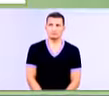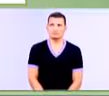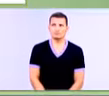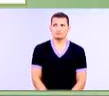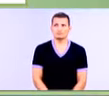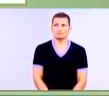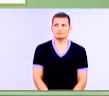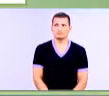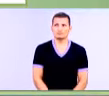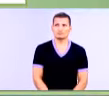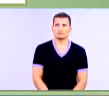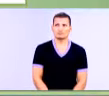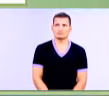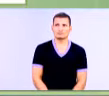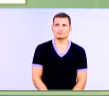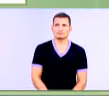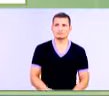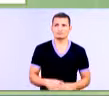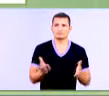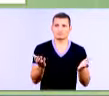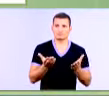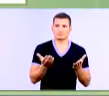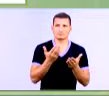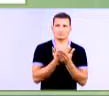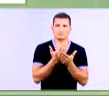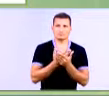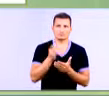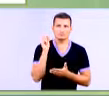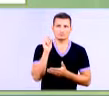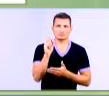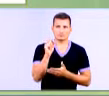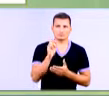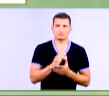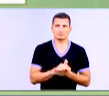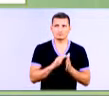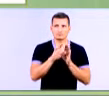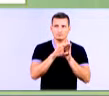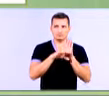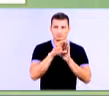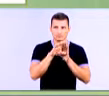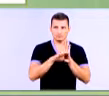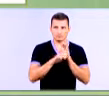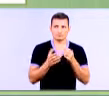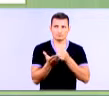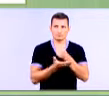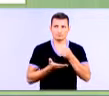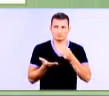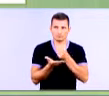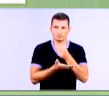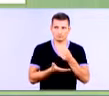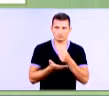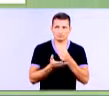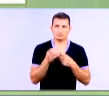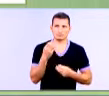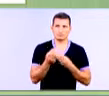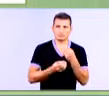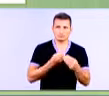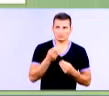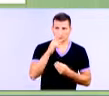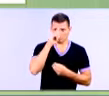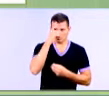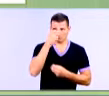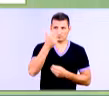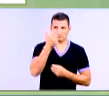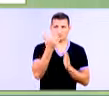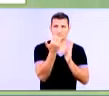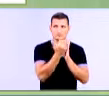Bem, o que nós vamos ver hoje, gente? Hoje nós vamos ver os conceitos básicos, né? Como a gente cria o nosso primeiro